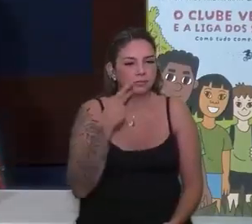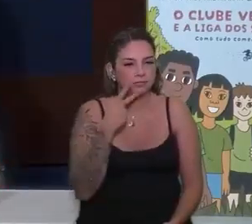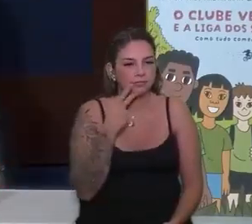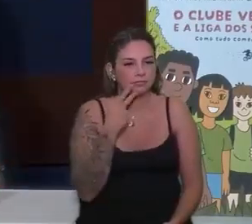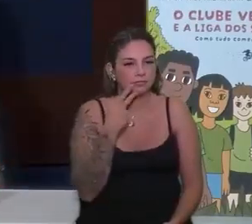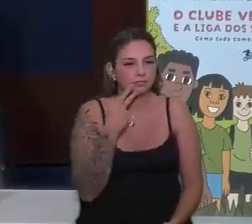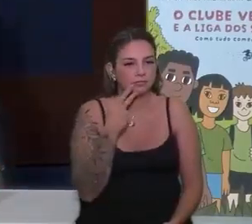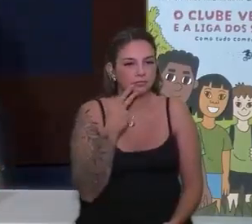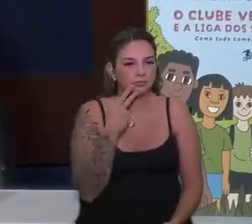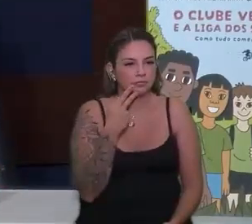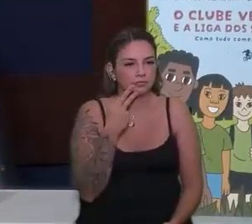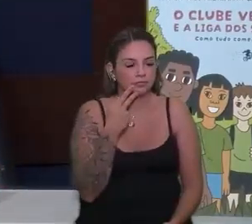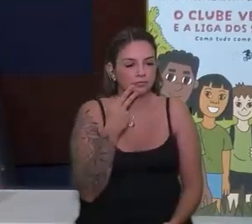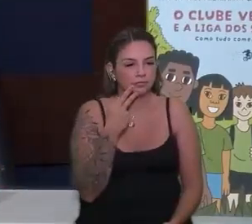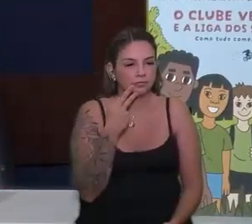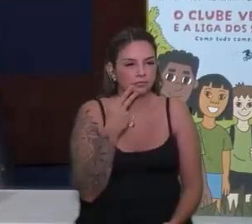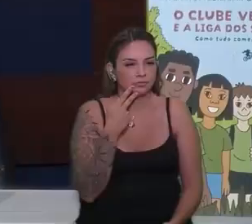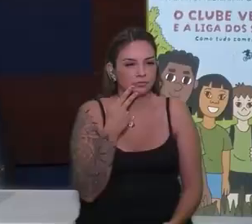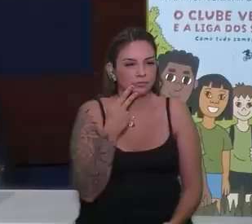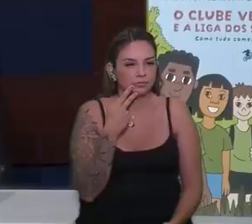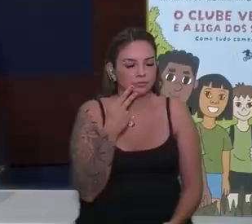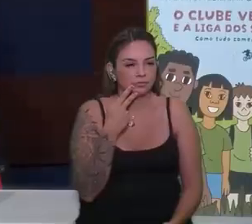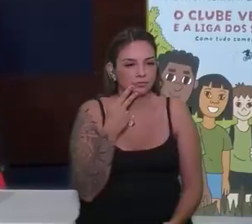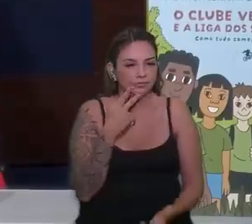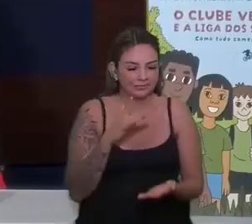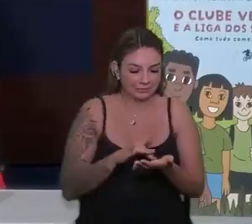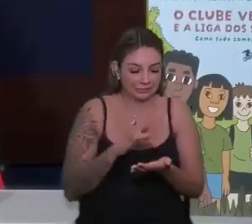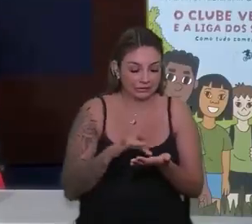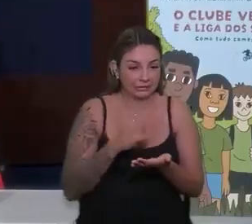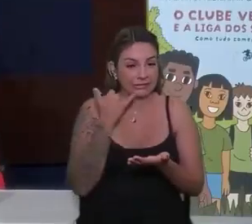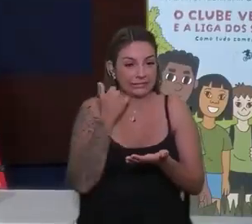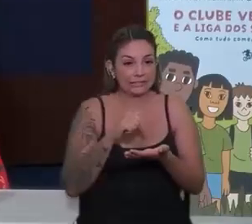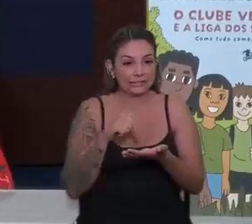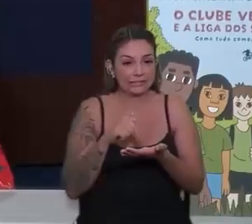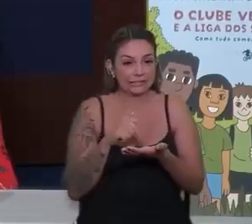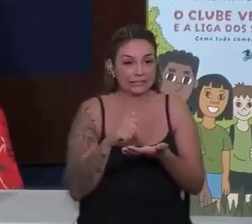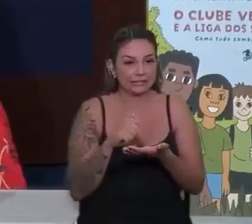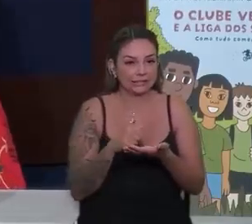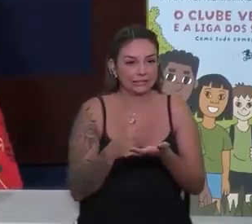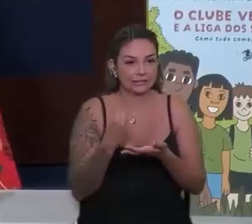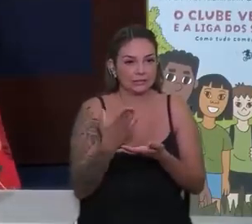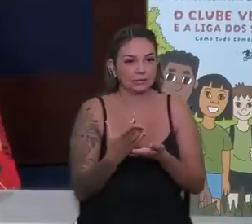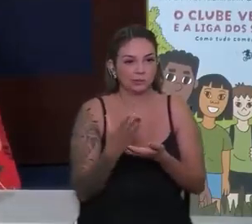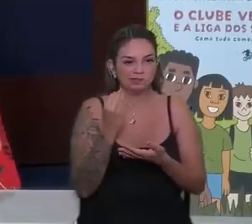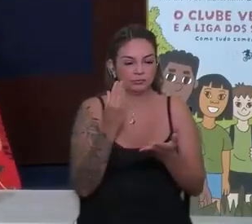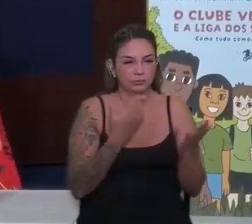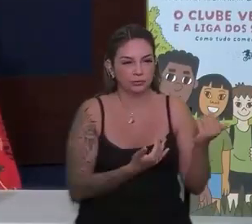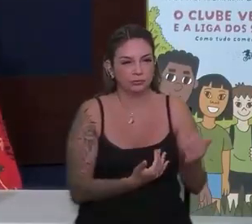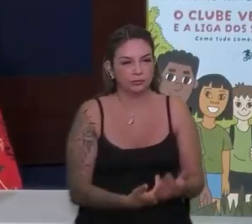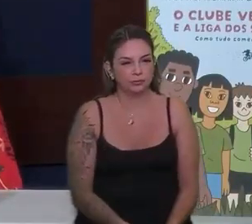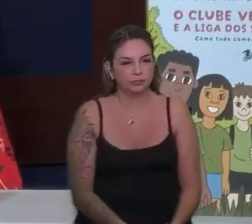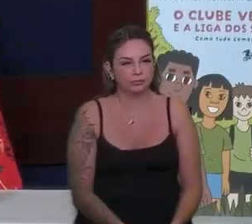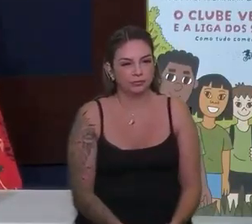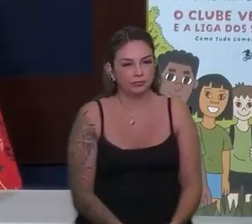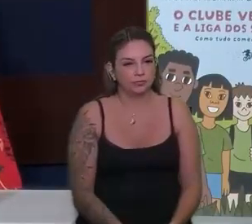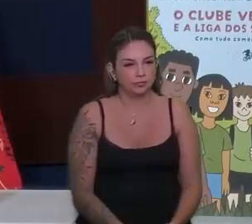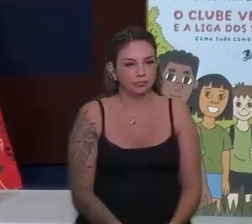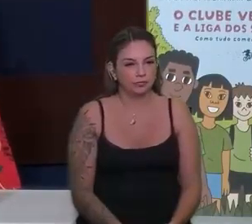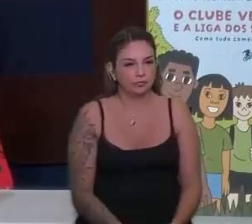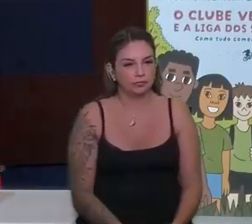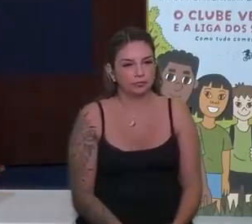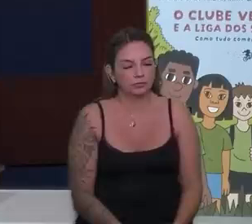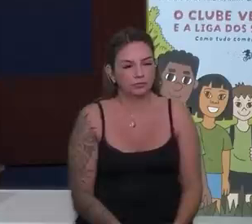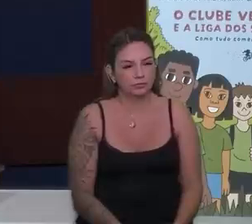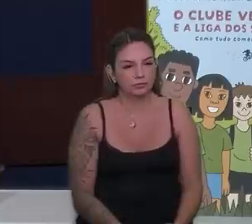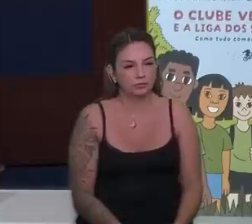falo, essa questão das telas, elas estão sendo oferecidas muito novas, para as crianças muito novas.